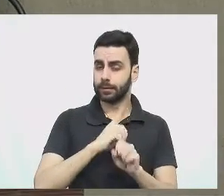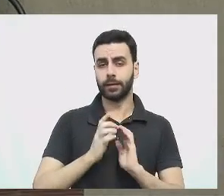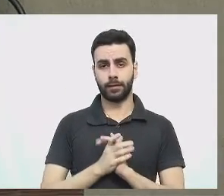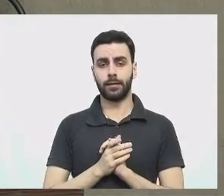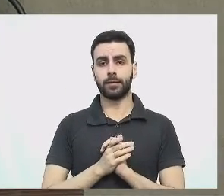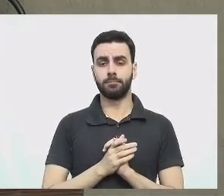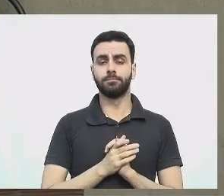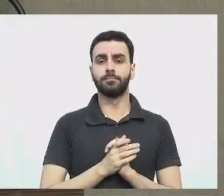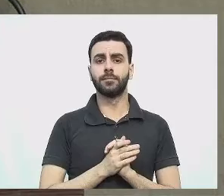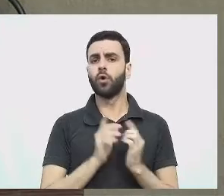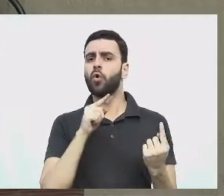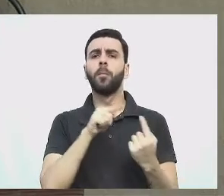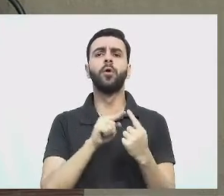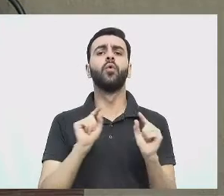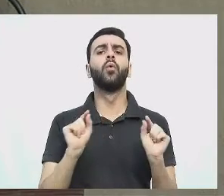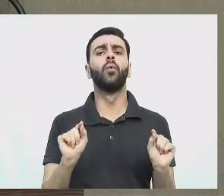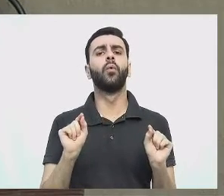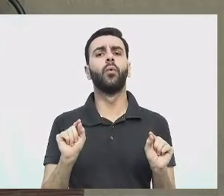de maneira que a gente,